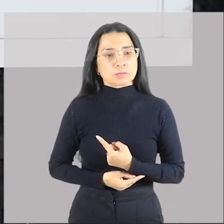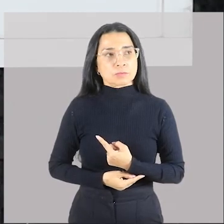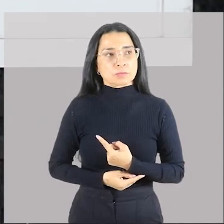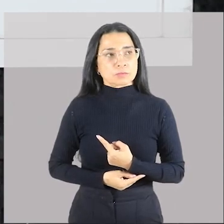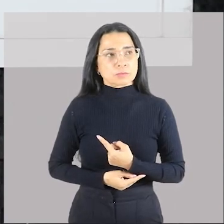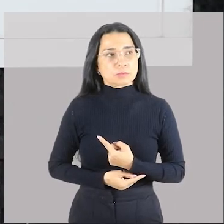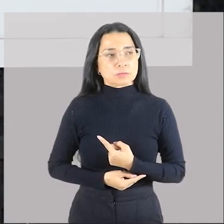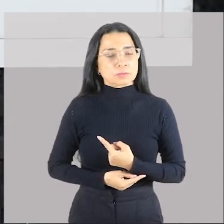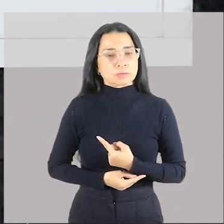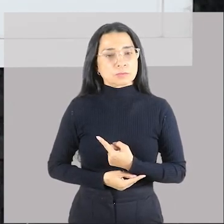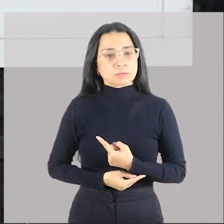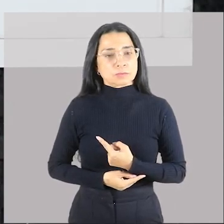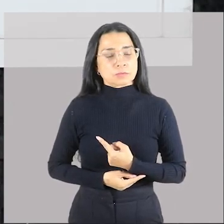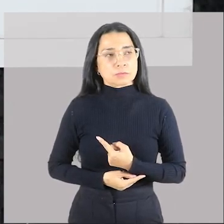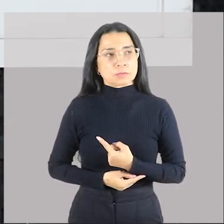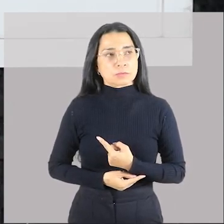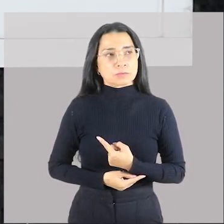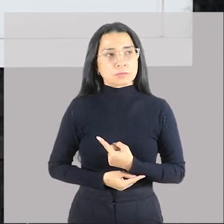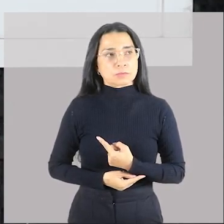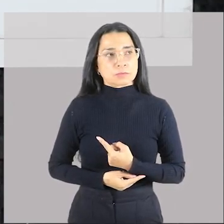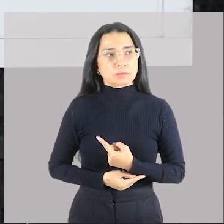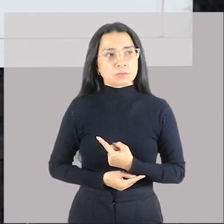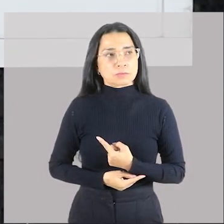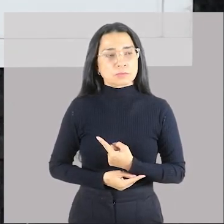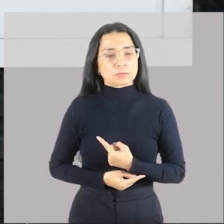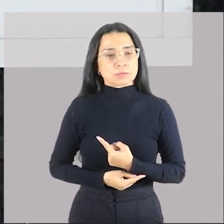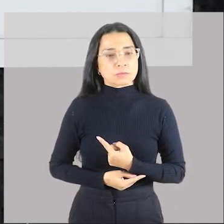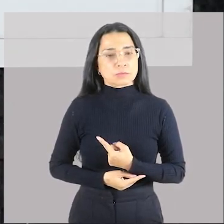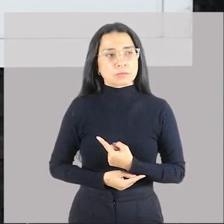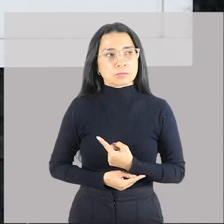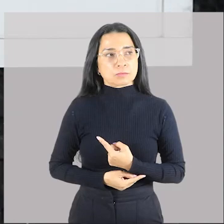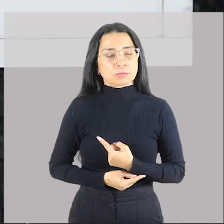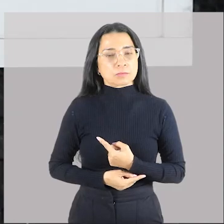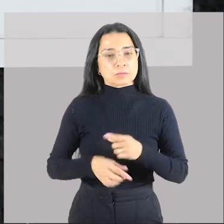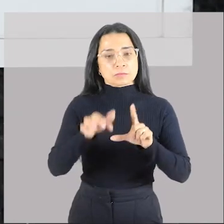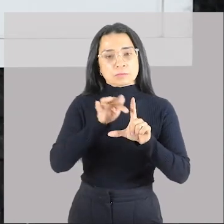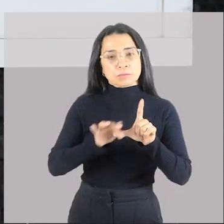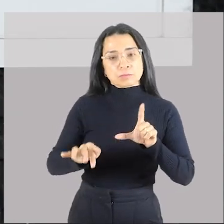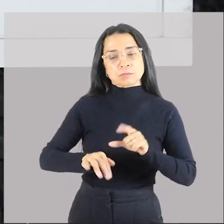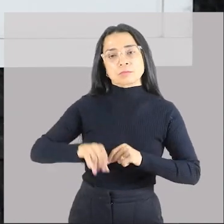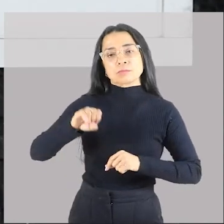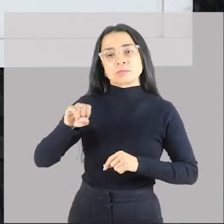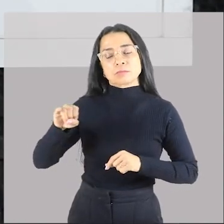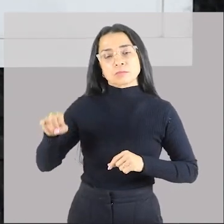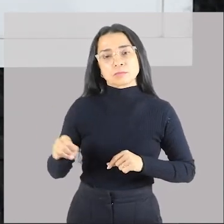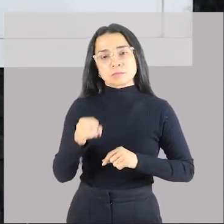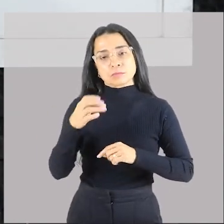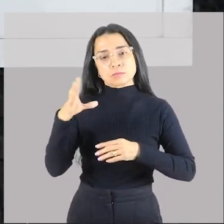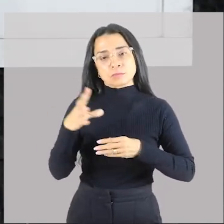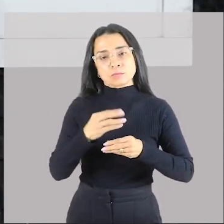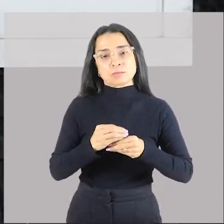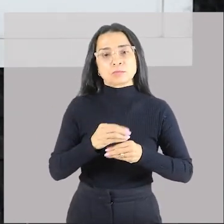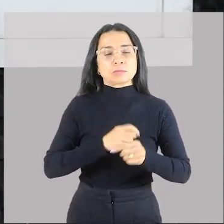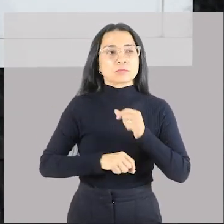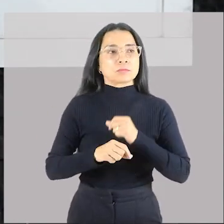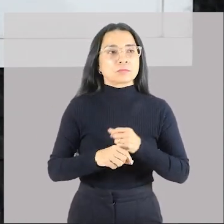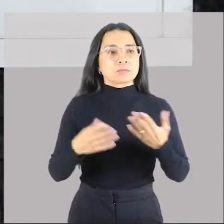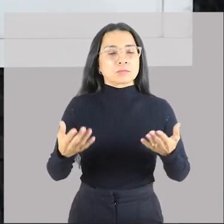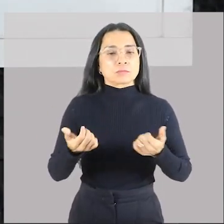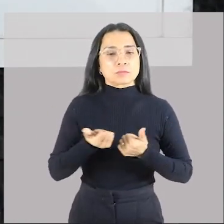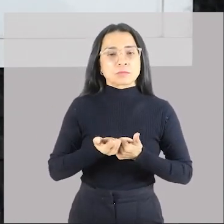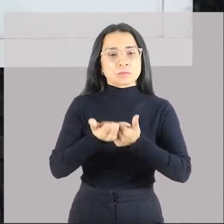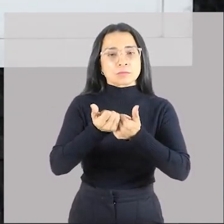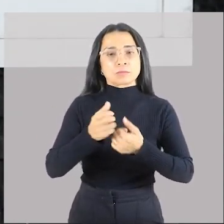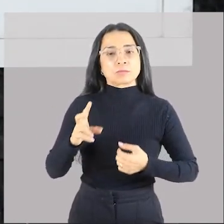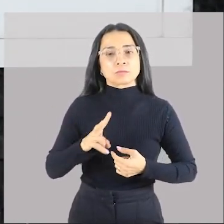1 mais I elevado a T. Essa é a fórmula do juro composto. Tá? Vamos substituir